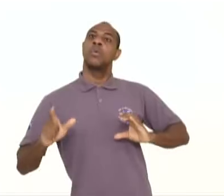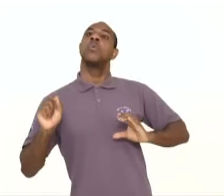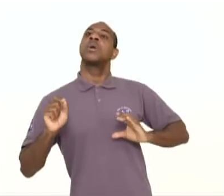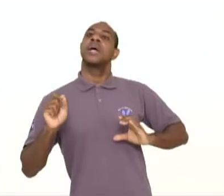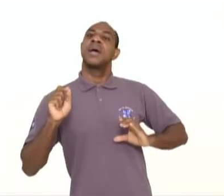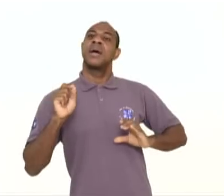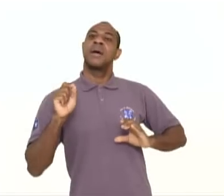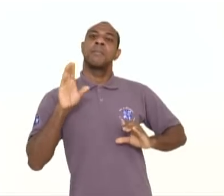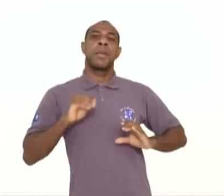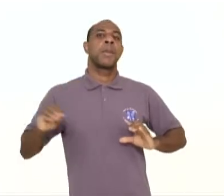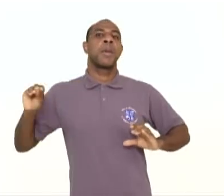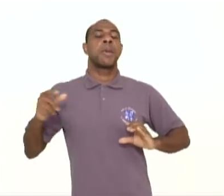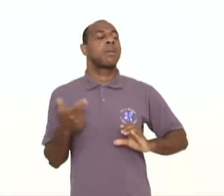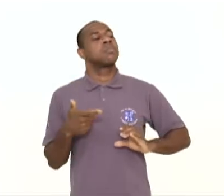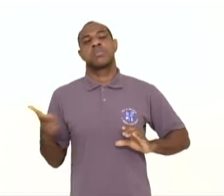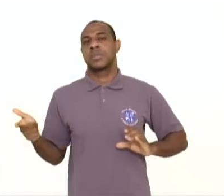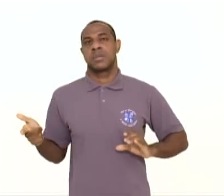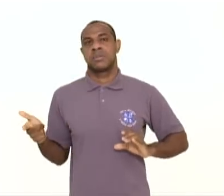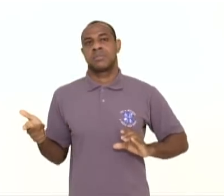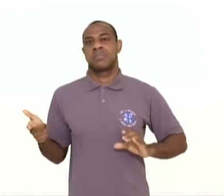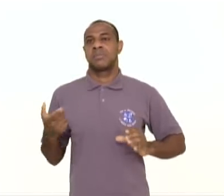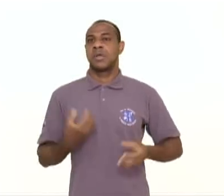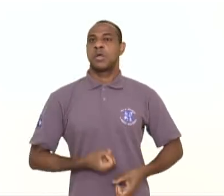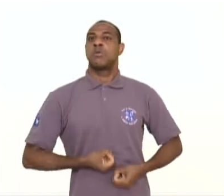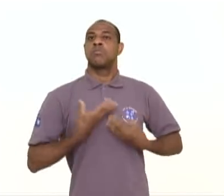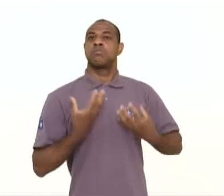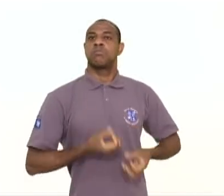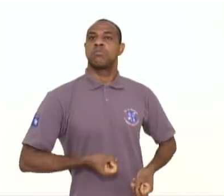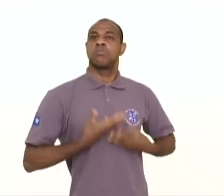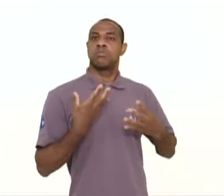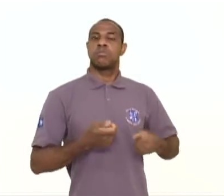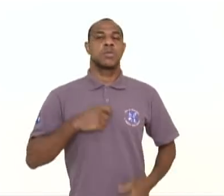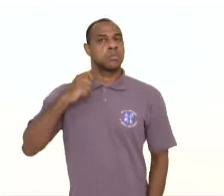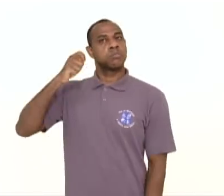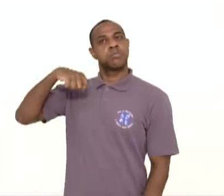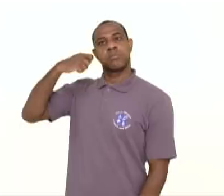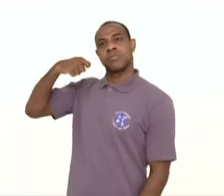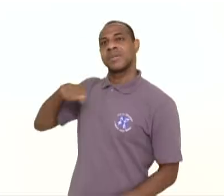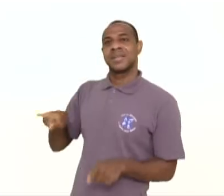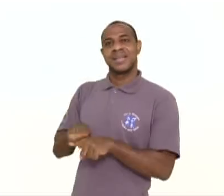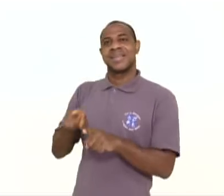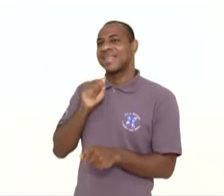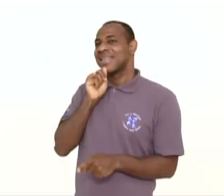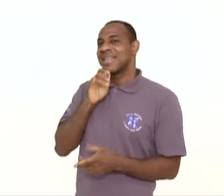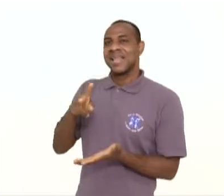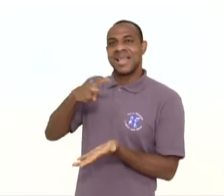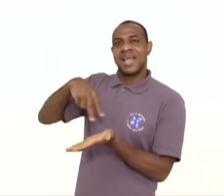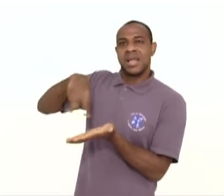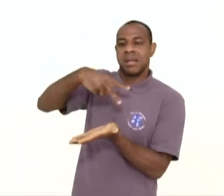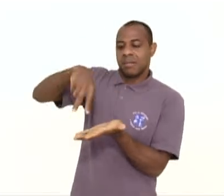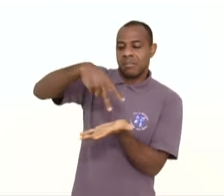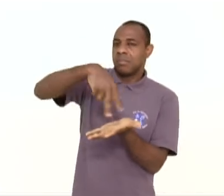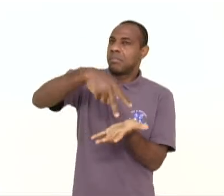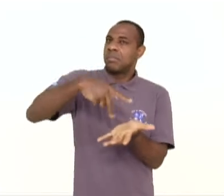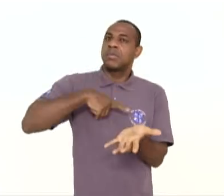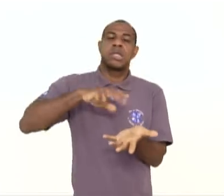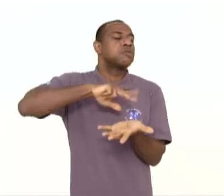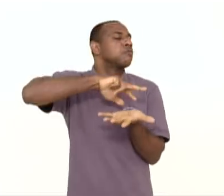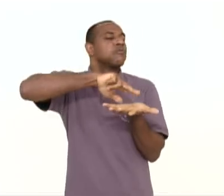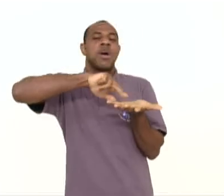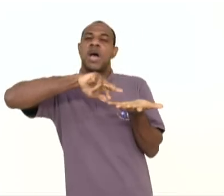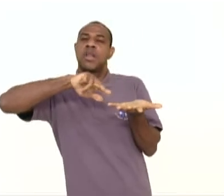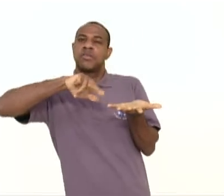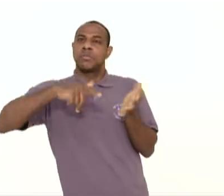A mímica, enquanto expressão artística, como no caso da dança, se apresenta de várias formas e